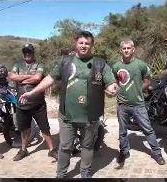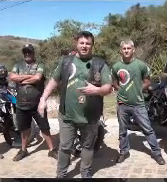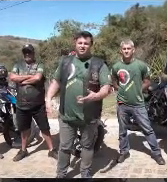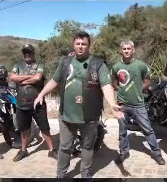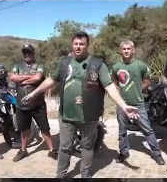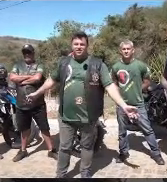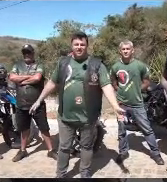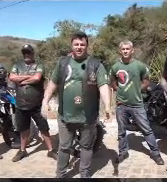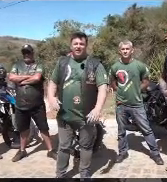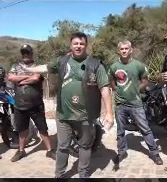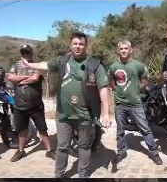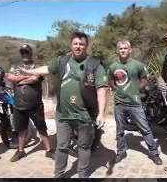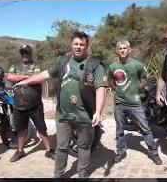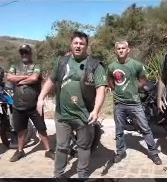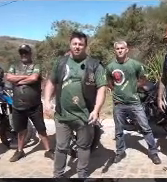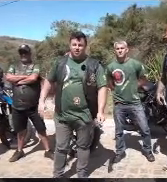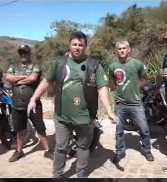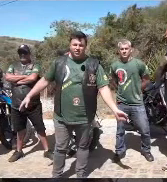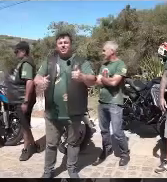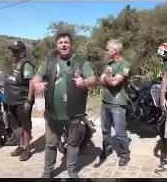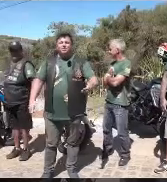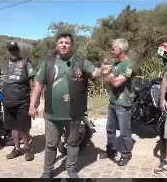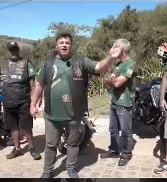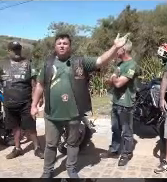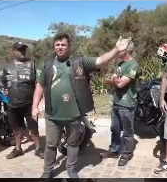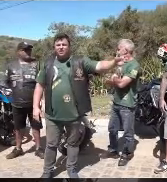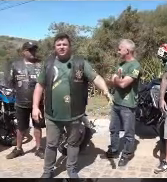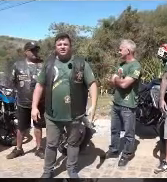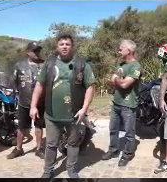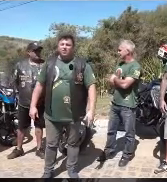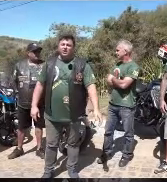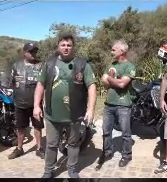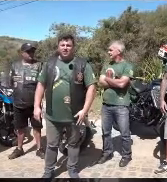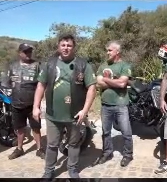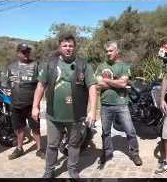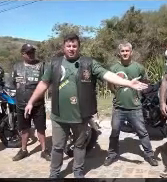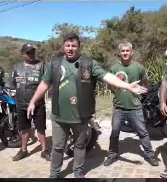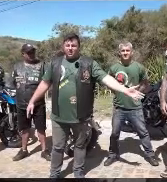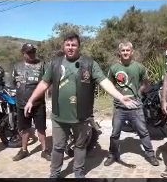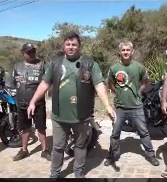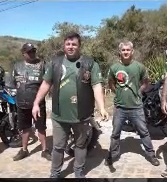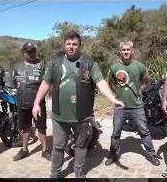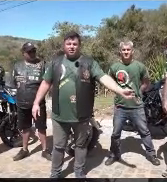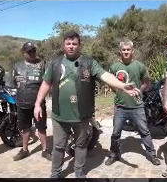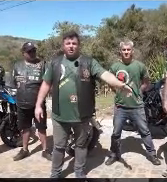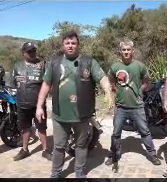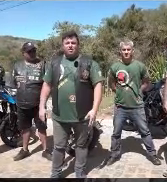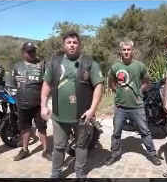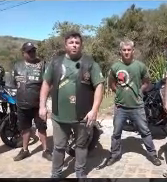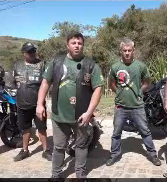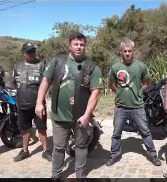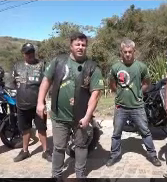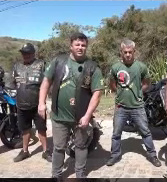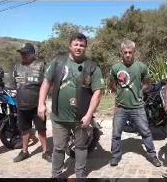conta para quem é da cidade como a gente é a ver isso aqui é maravilhoso obrigado obrigado Alexandre que está apoiando a gente esse cara O Alexandre é uma